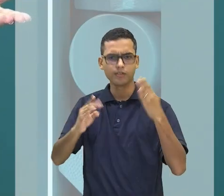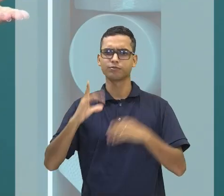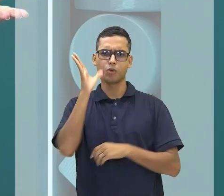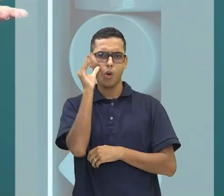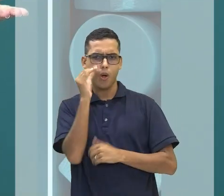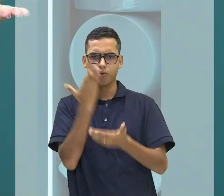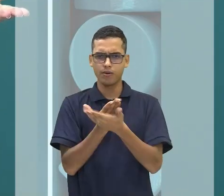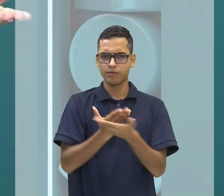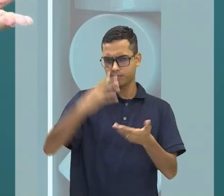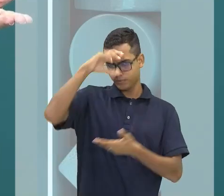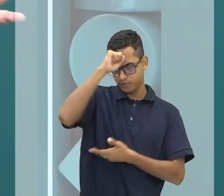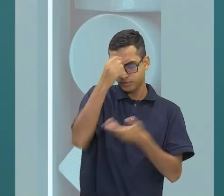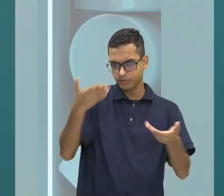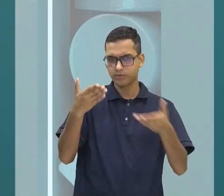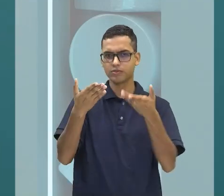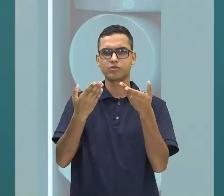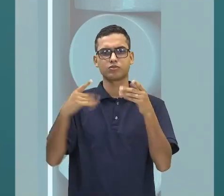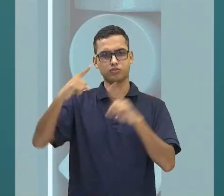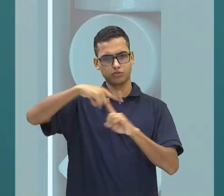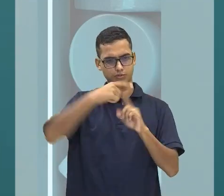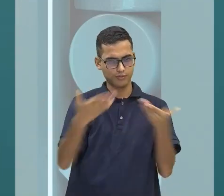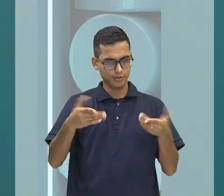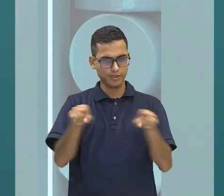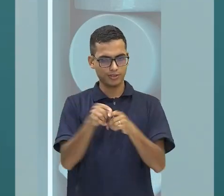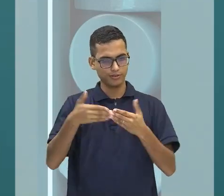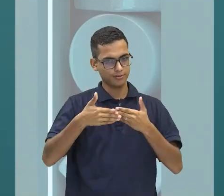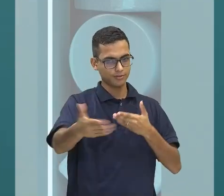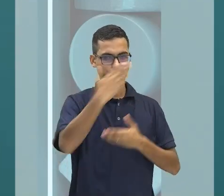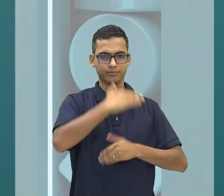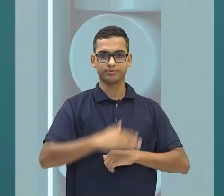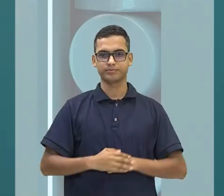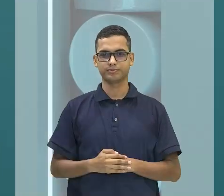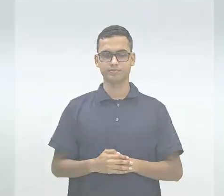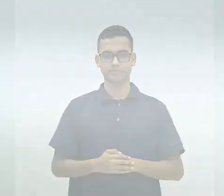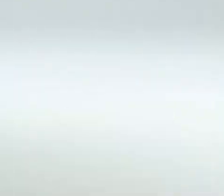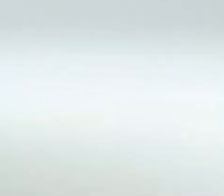para conhecer essa luta? Então vem comigo.